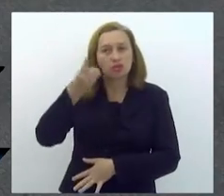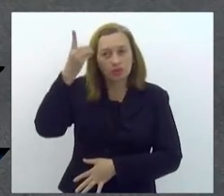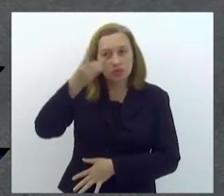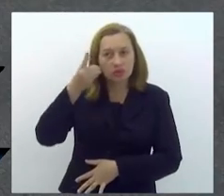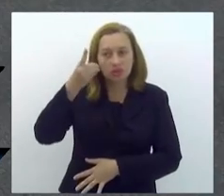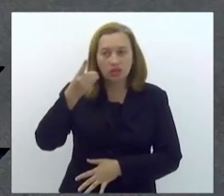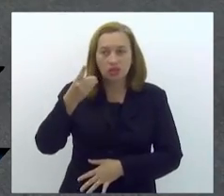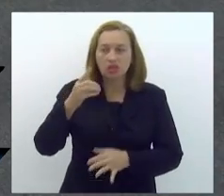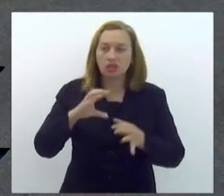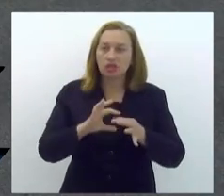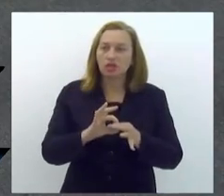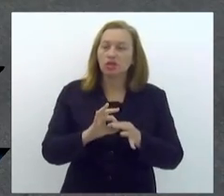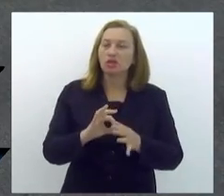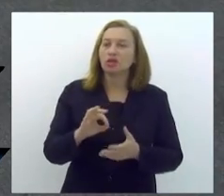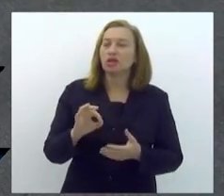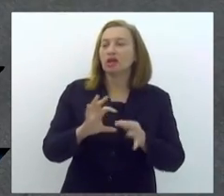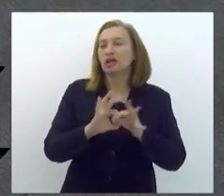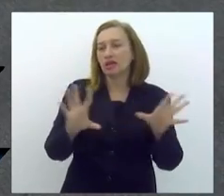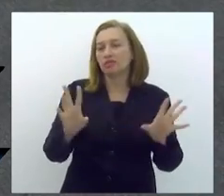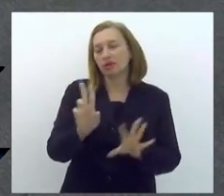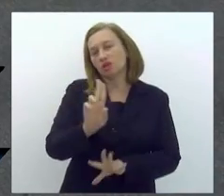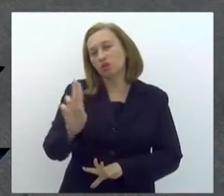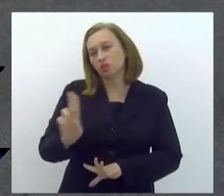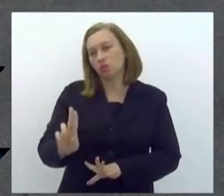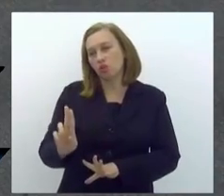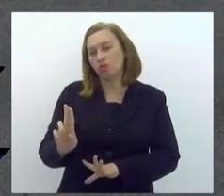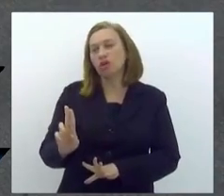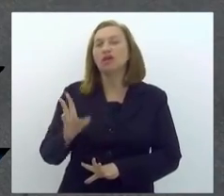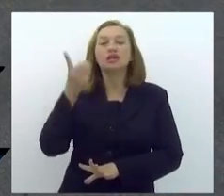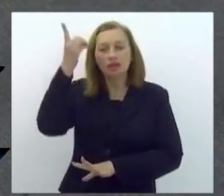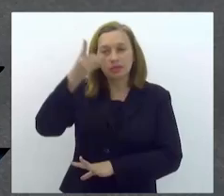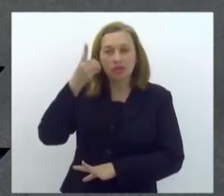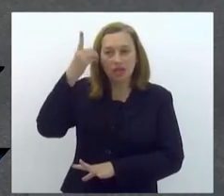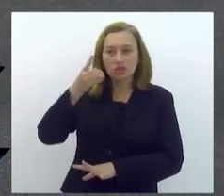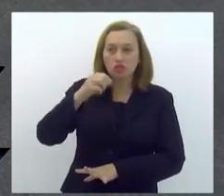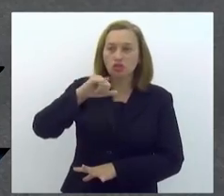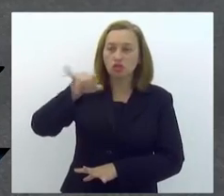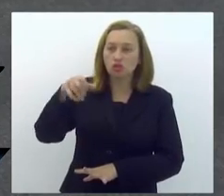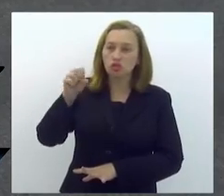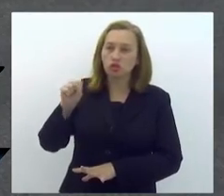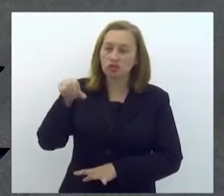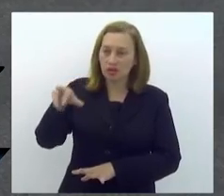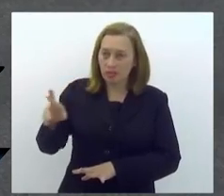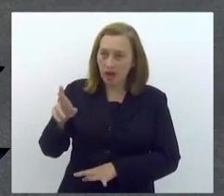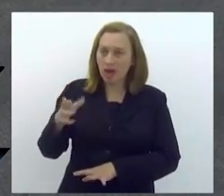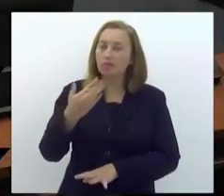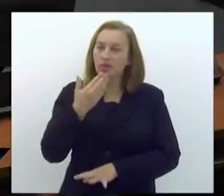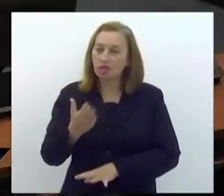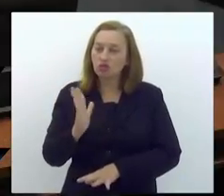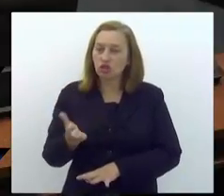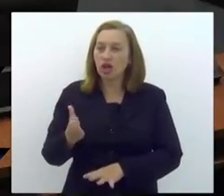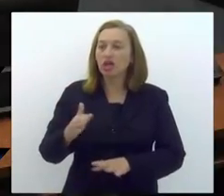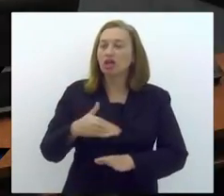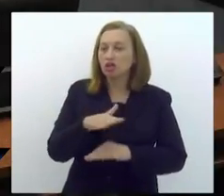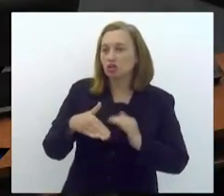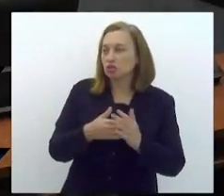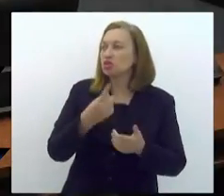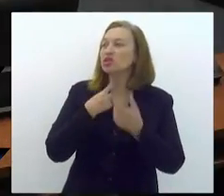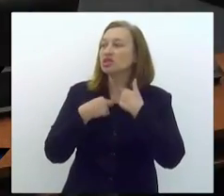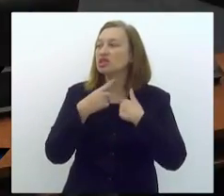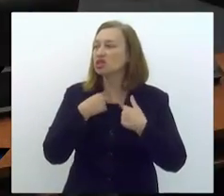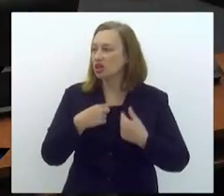abrir para coutoria Deputado Professor José Márcio já pediu e os que assim desejarem também Presidente